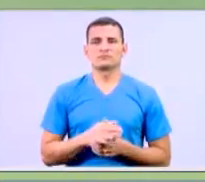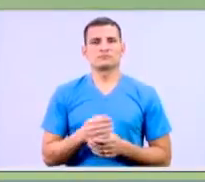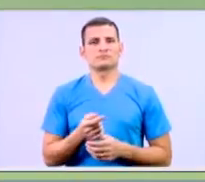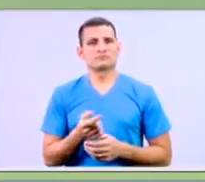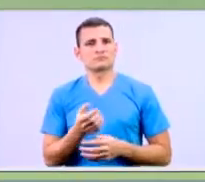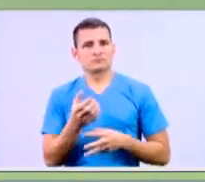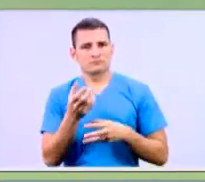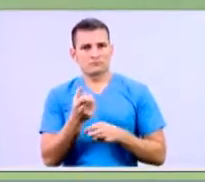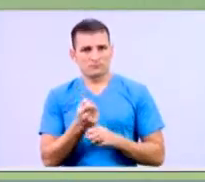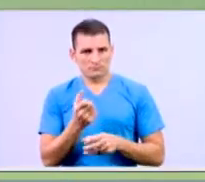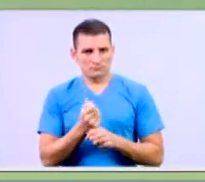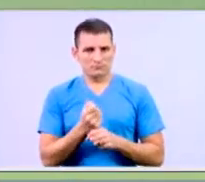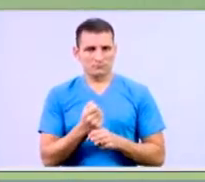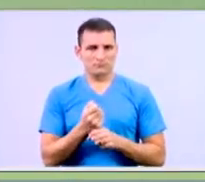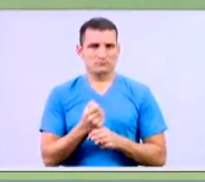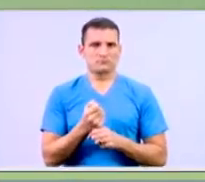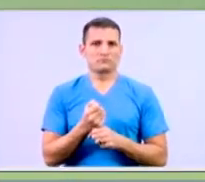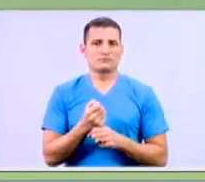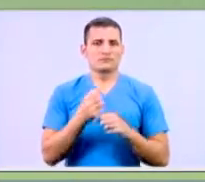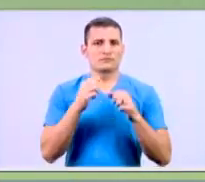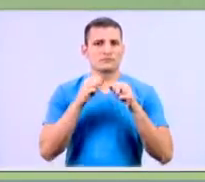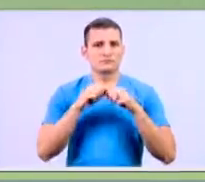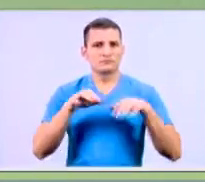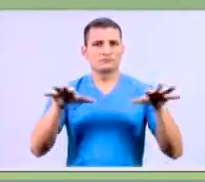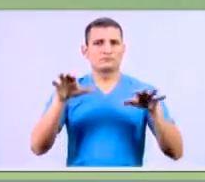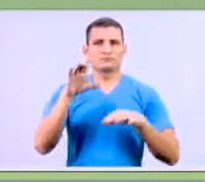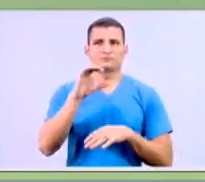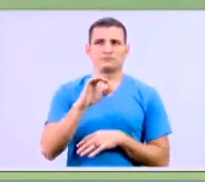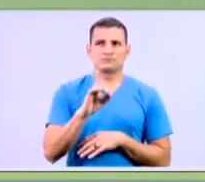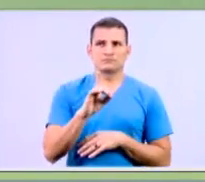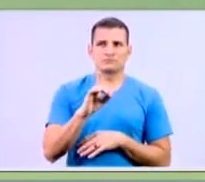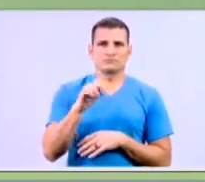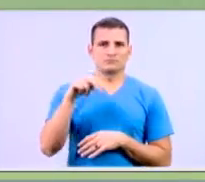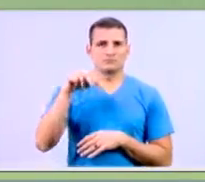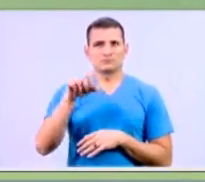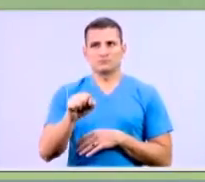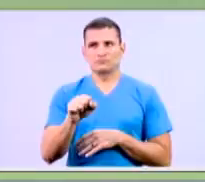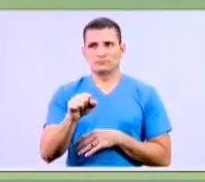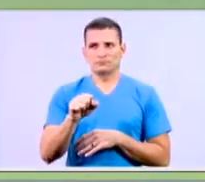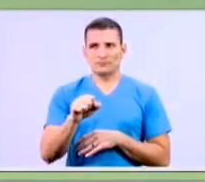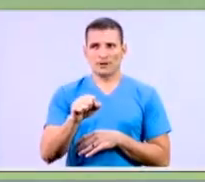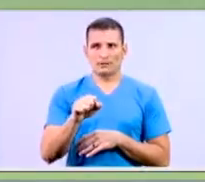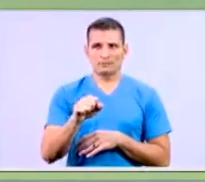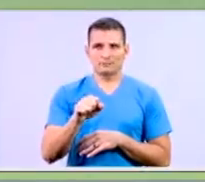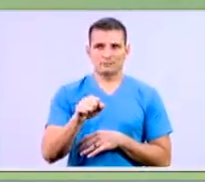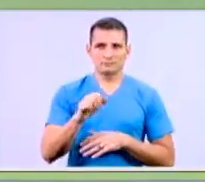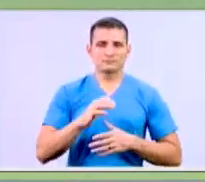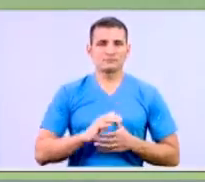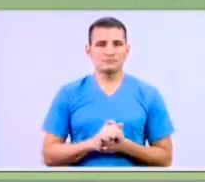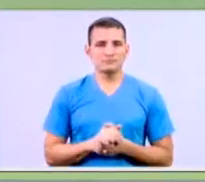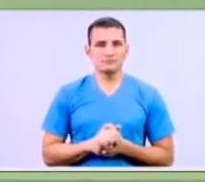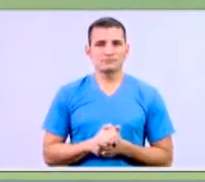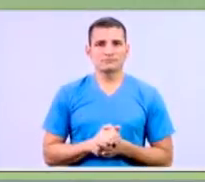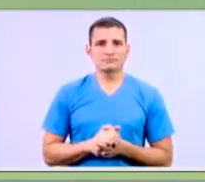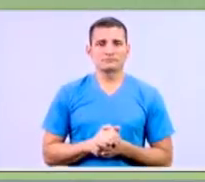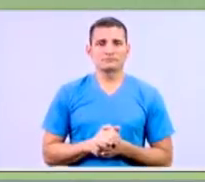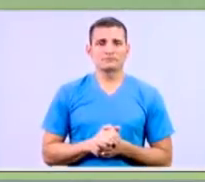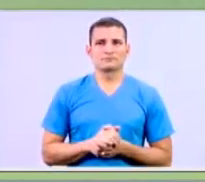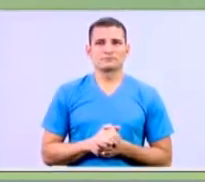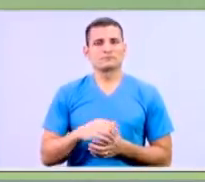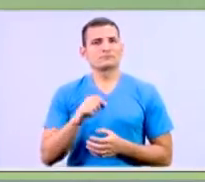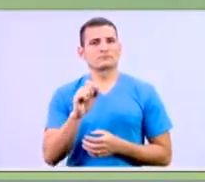administração e publicação do DNS, que se chama Domain Name System, do domínio.br. O que é